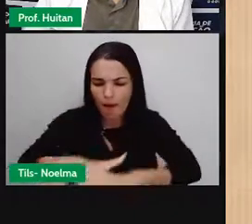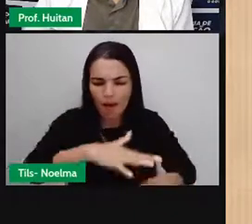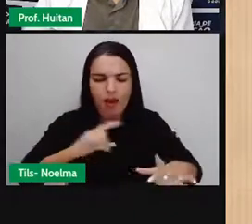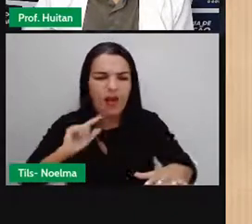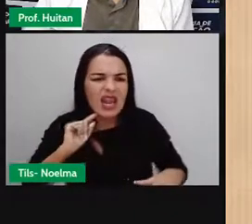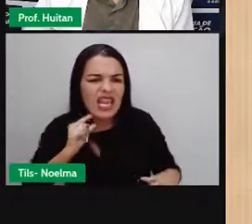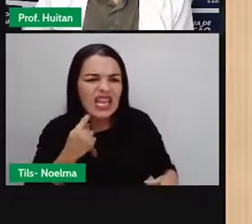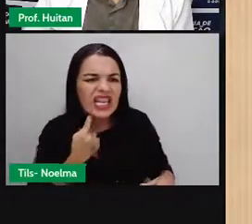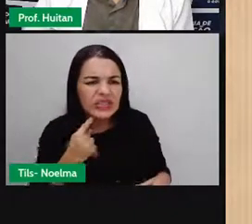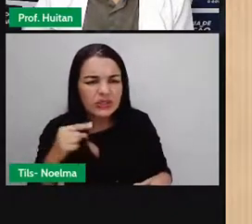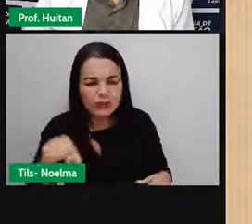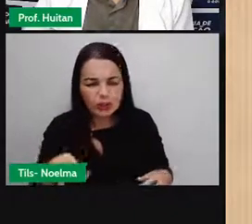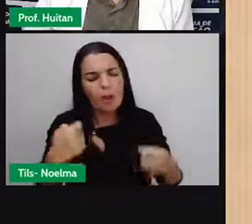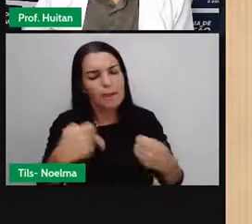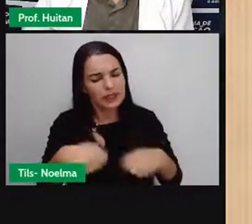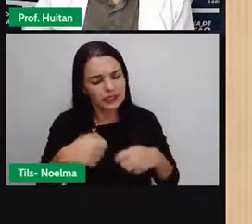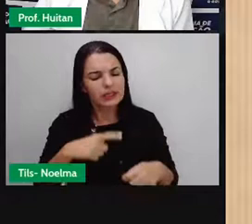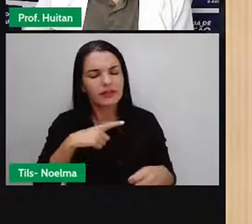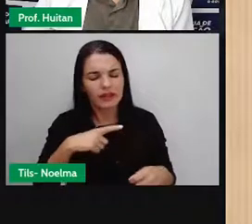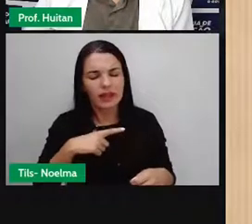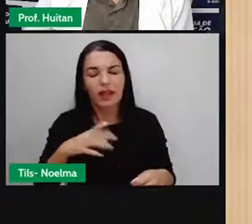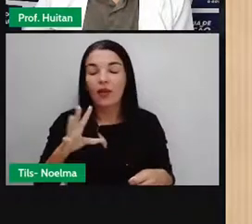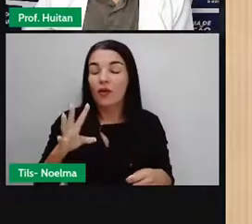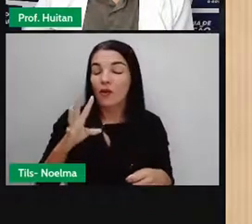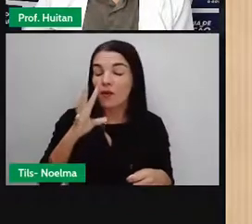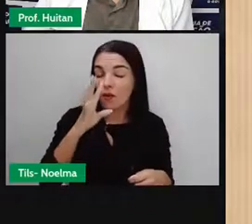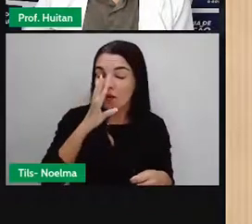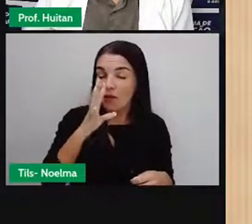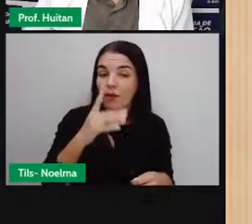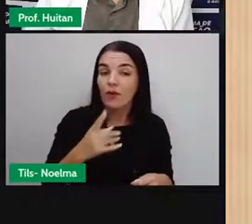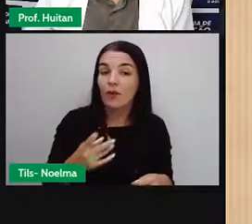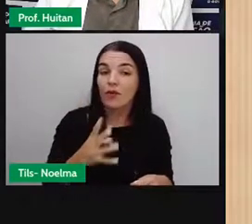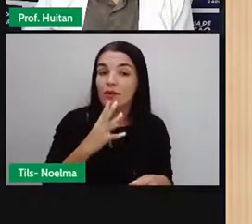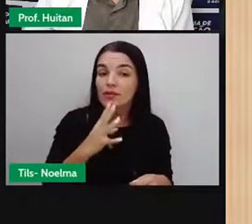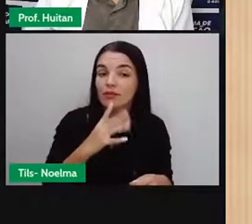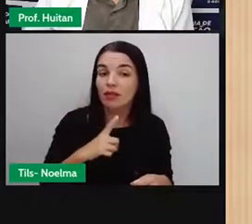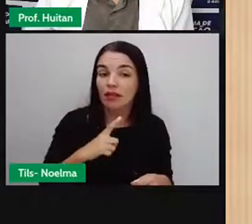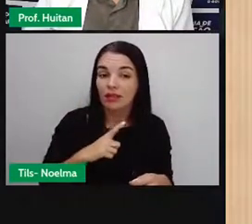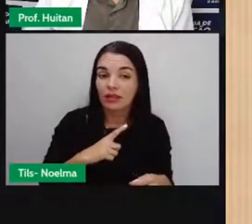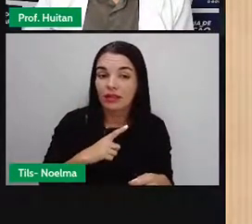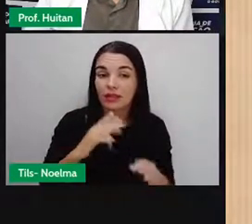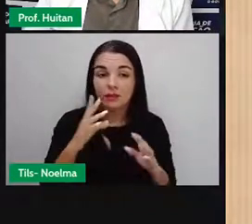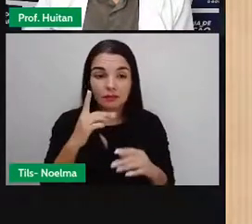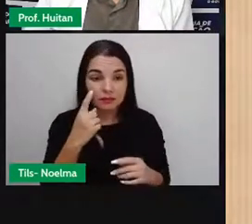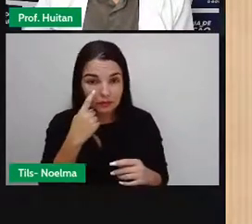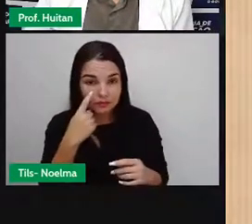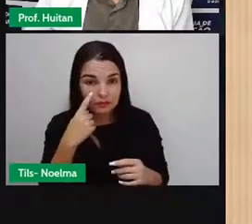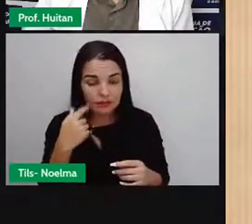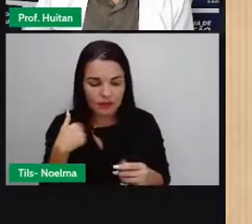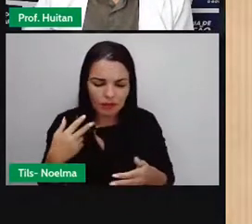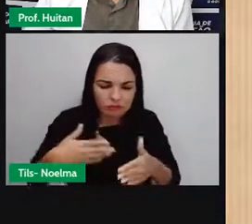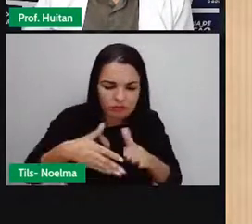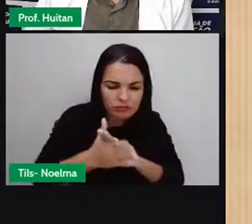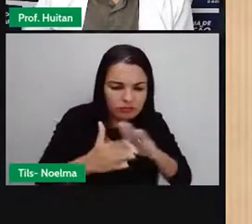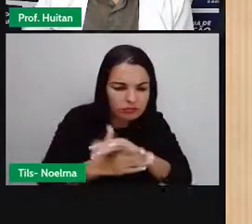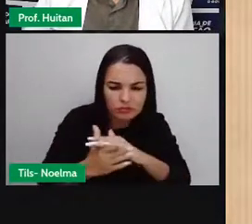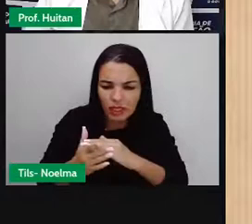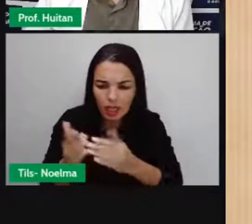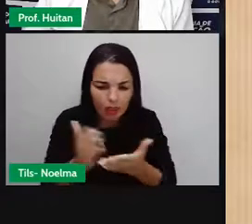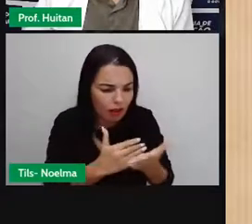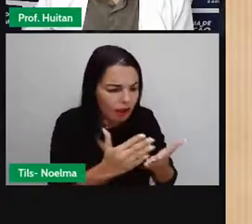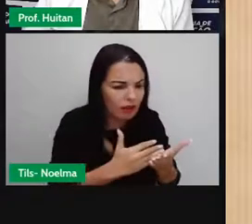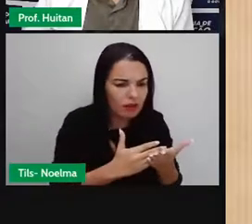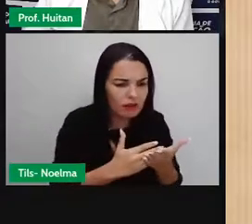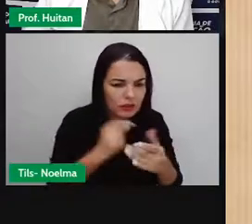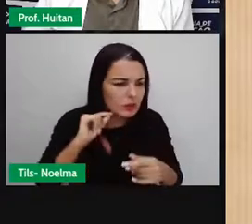possível encontrar muito conhecimento. Tem muita gente que te manda conversões inteiras para casa. A gente tinha muita pena de desperdiçar material desse, né? E só